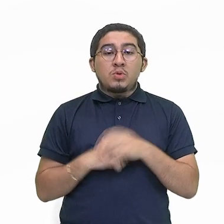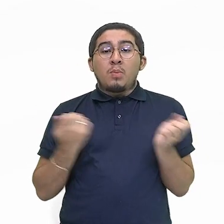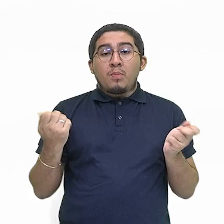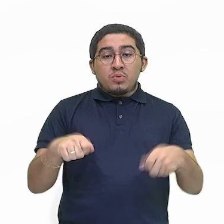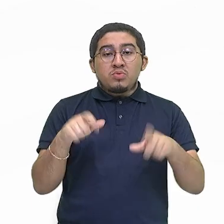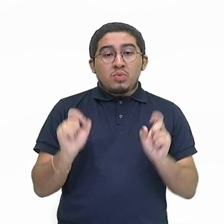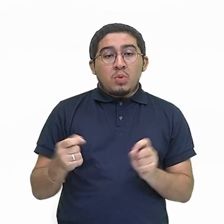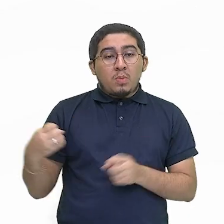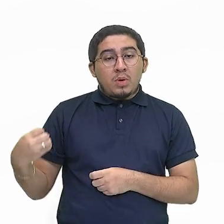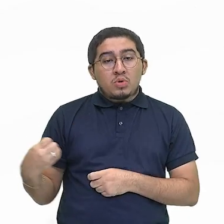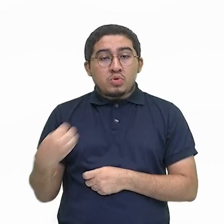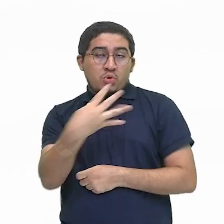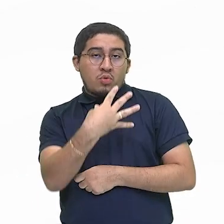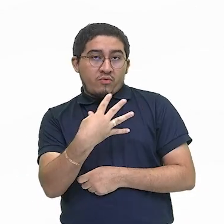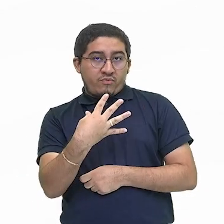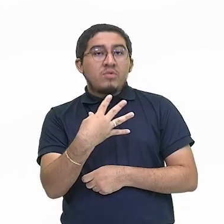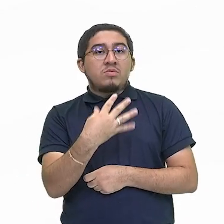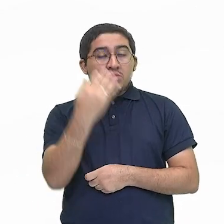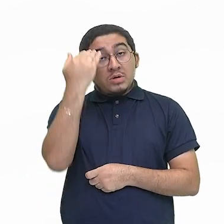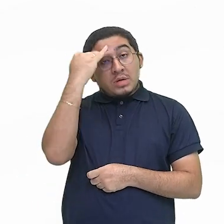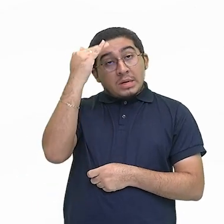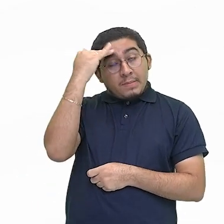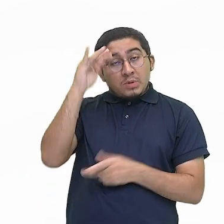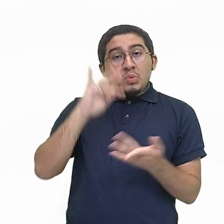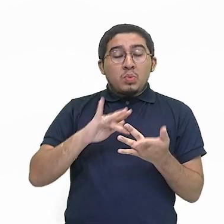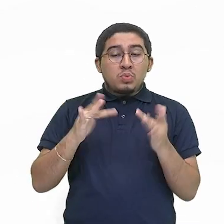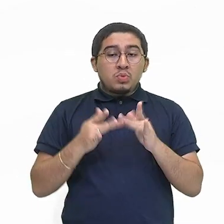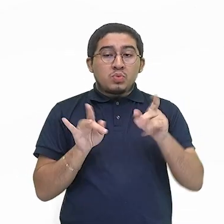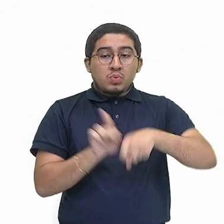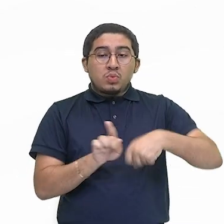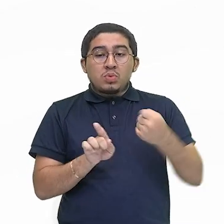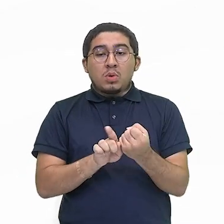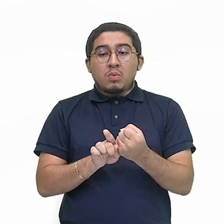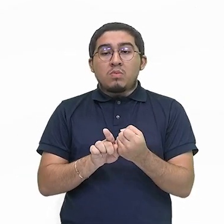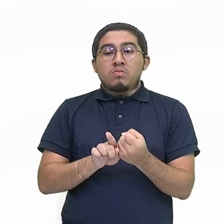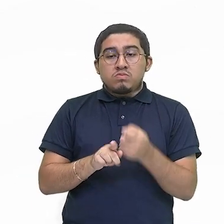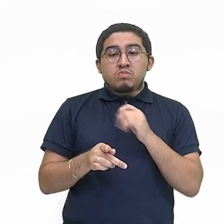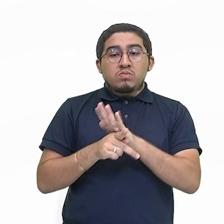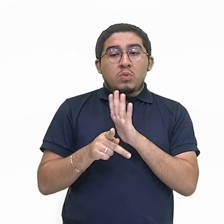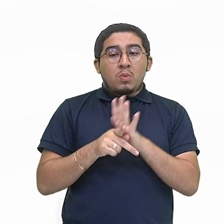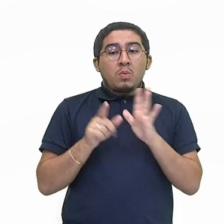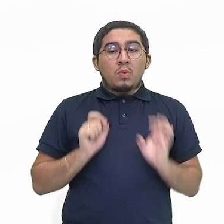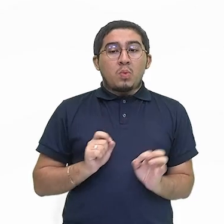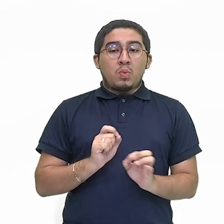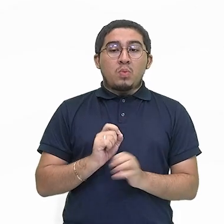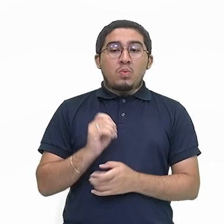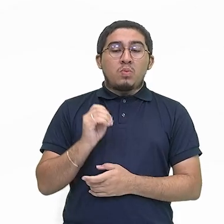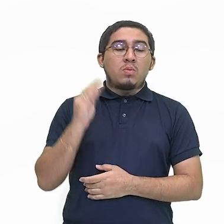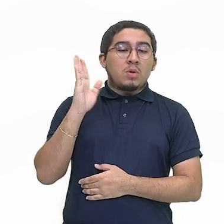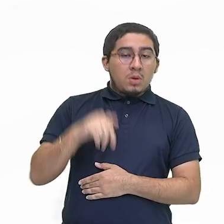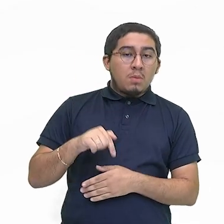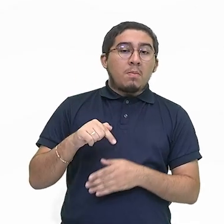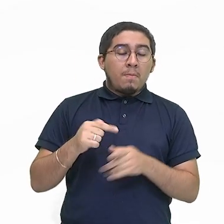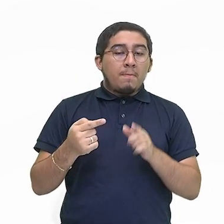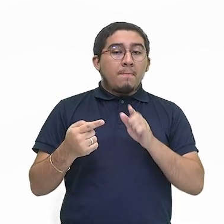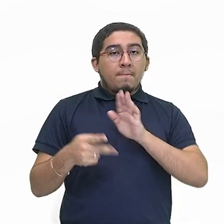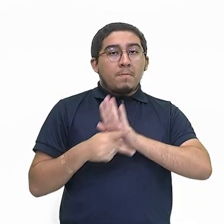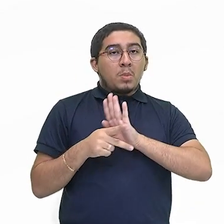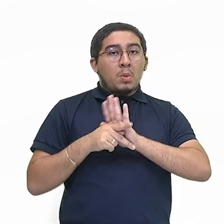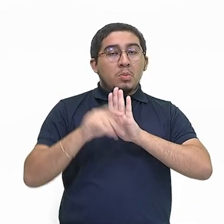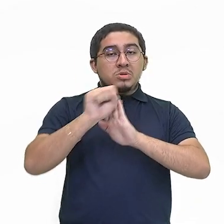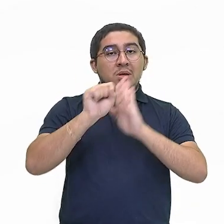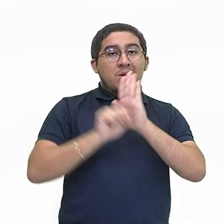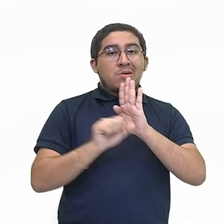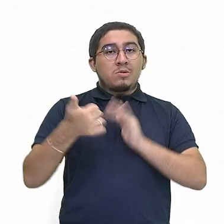nova leitura e interpretação da realidade social a partir, né, do século XIX. Então,